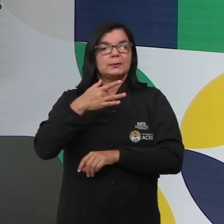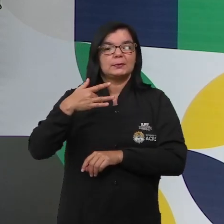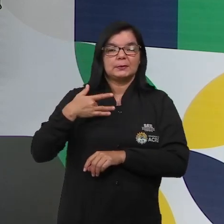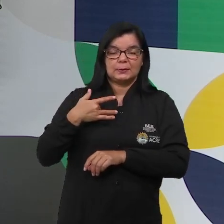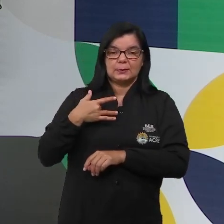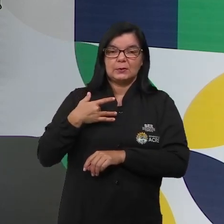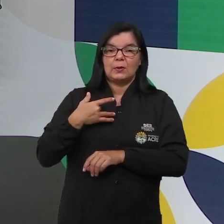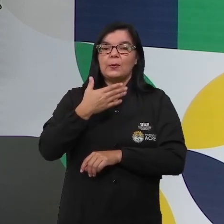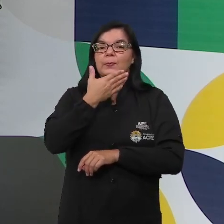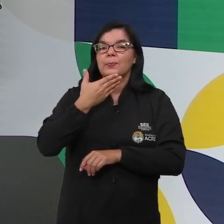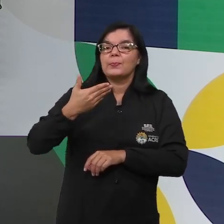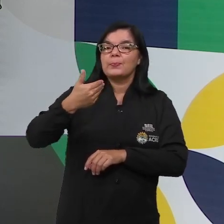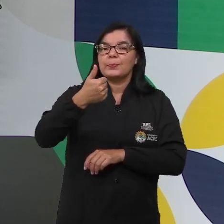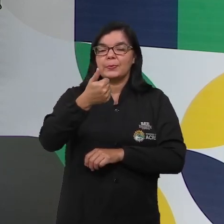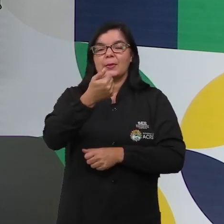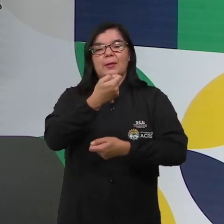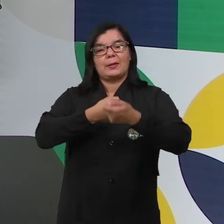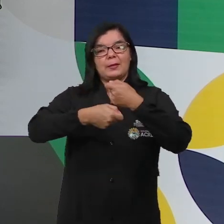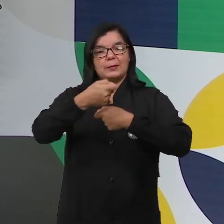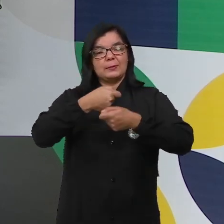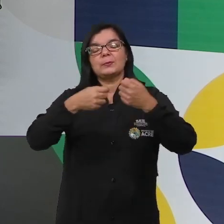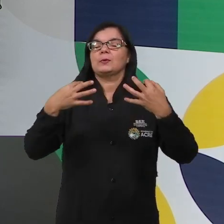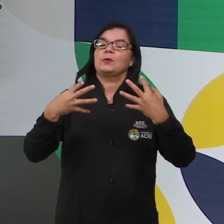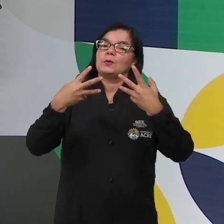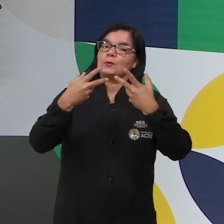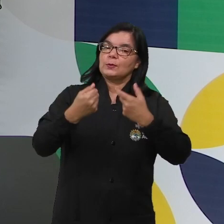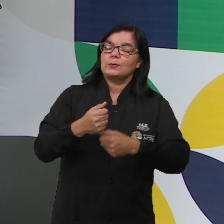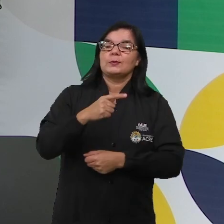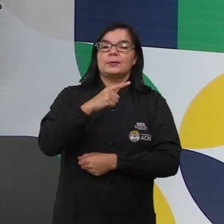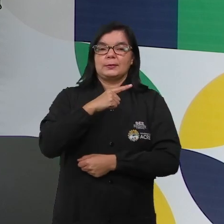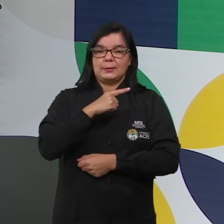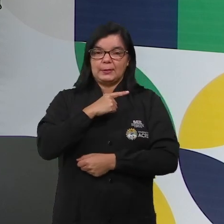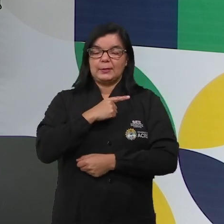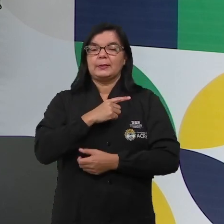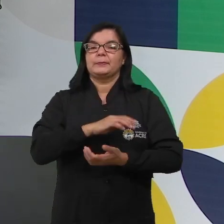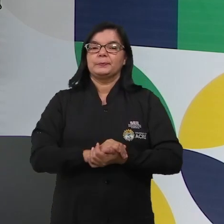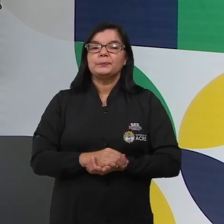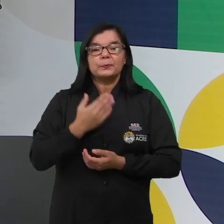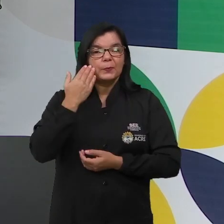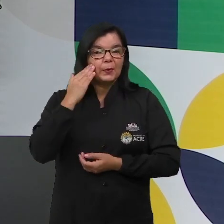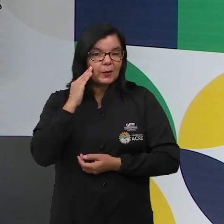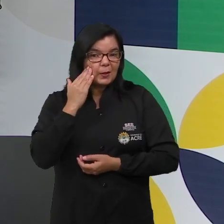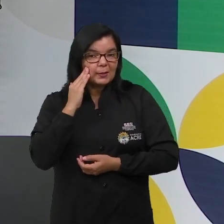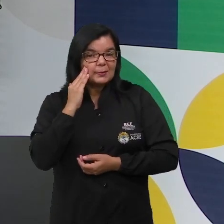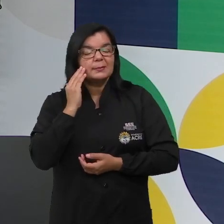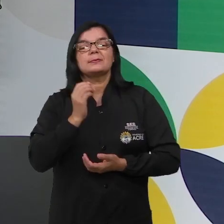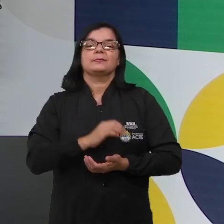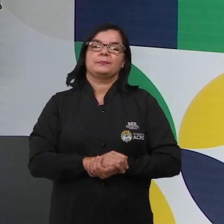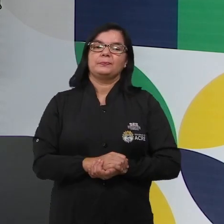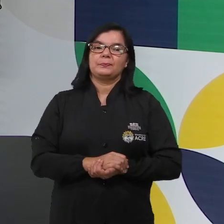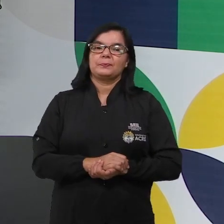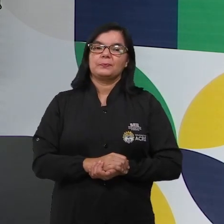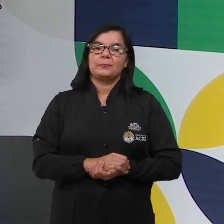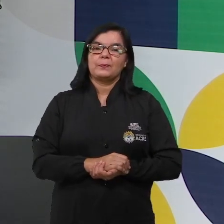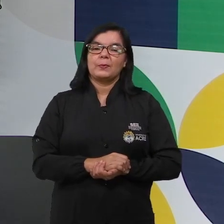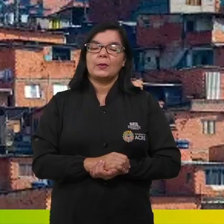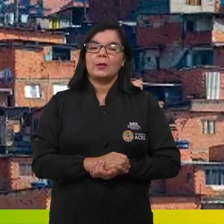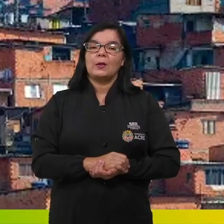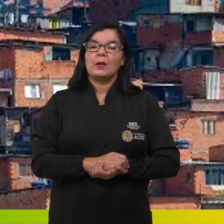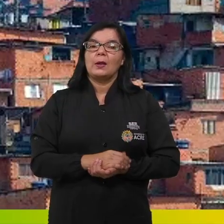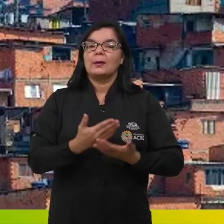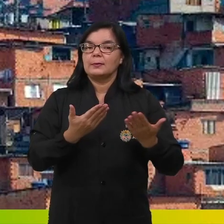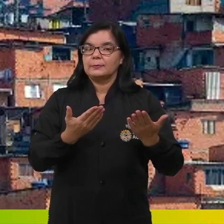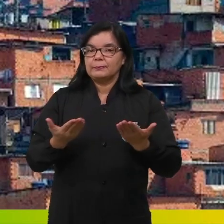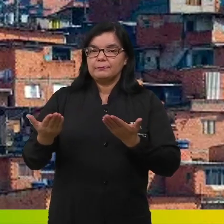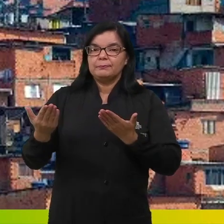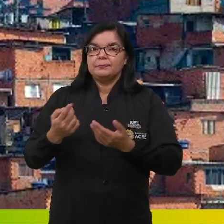e precisa melhorar a economia para quê? Para que todos tenham acesso. Ficou entendido até aqui? Aqui nós